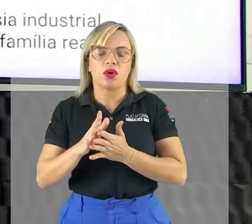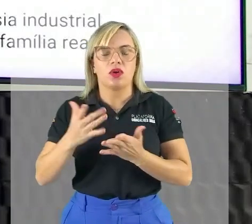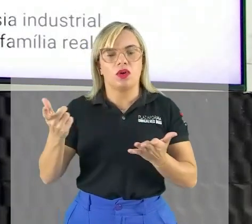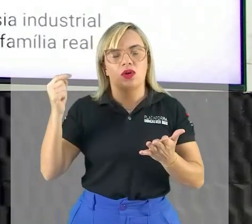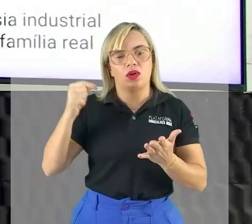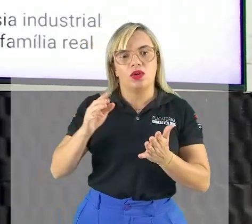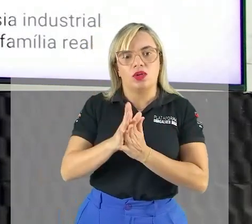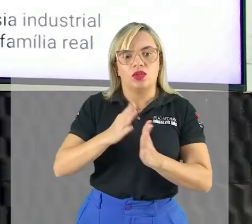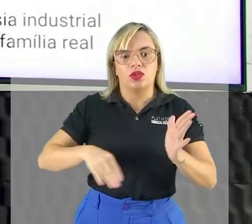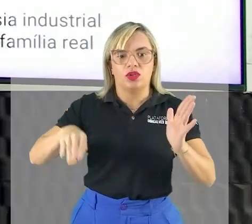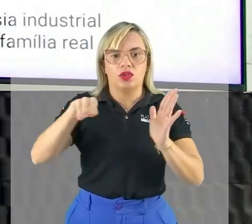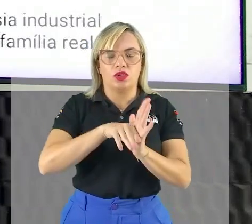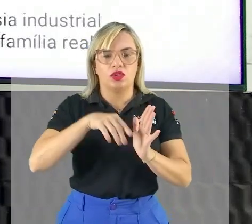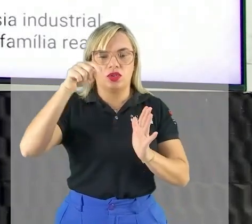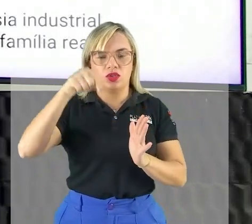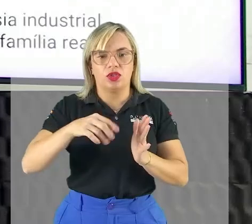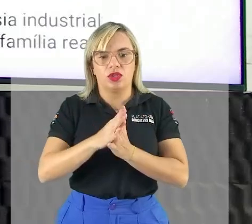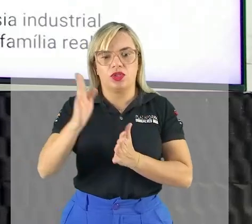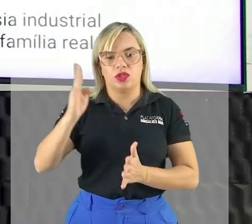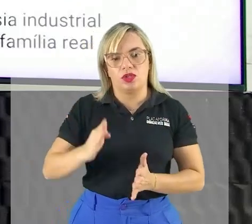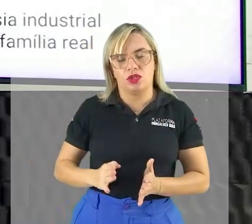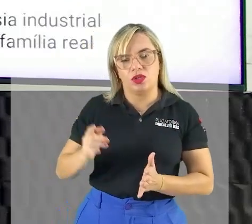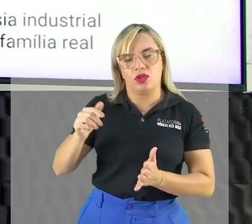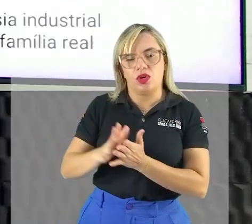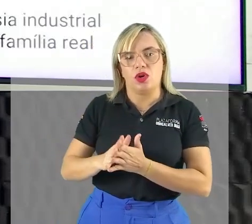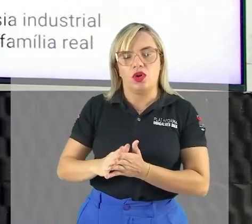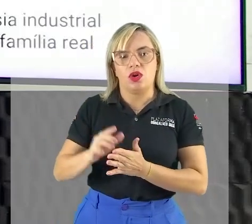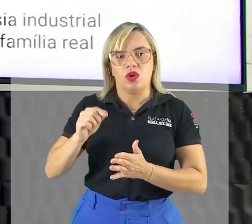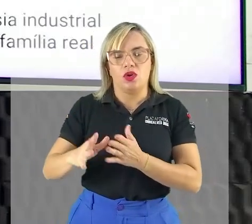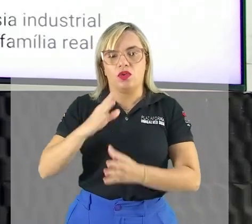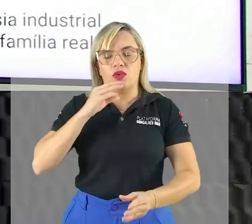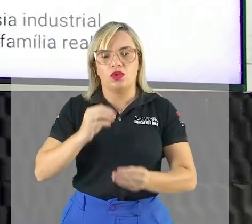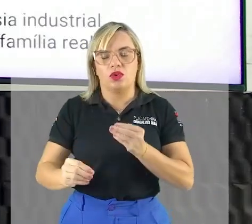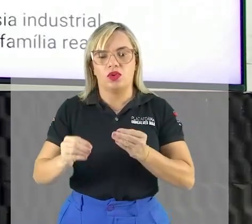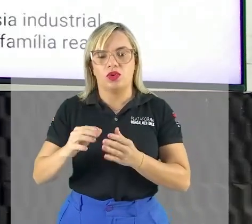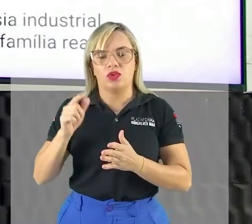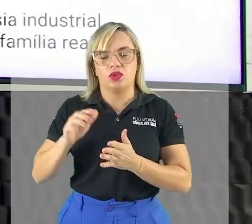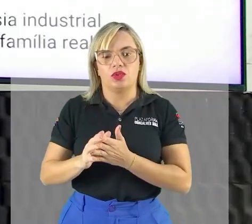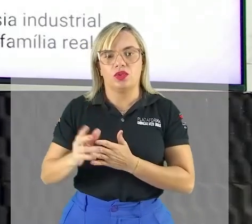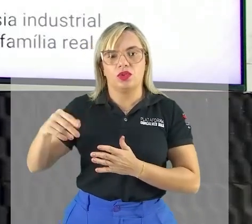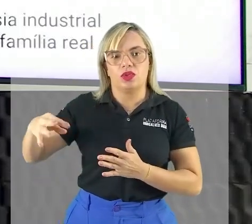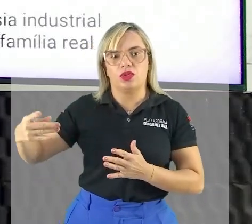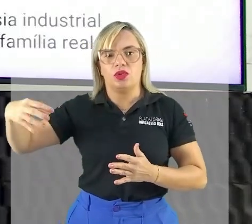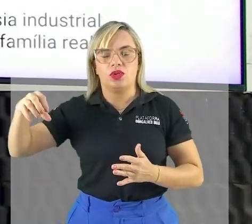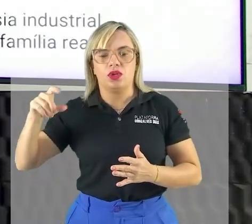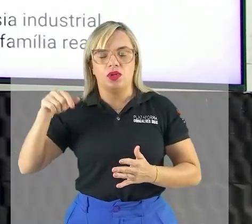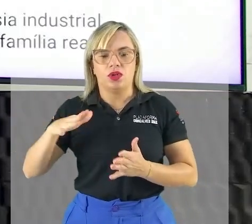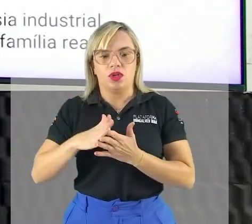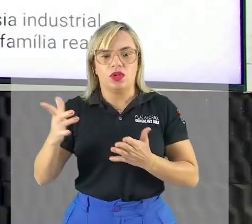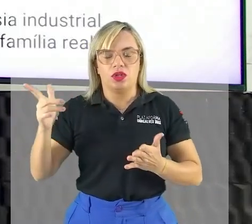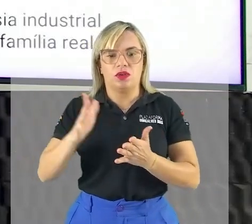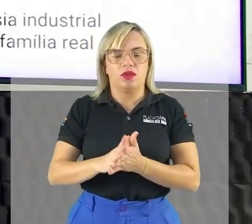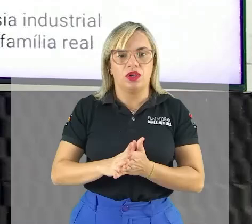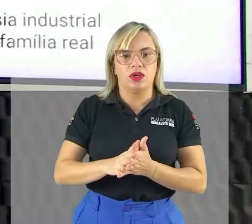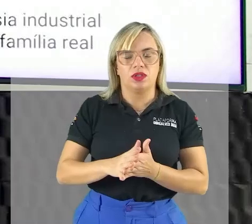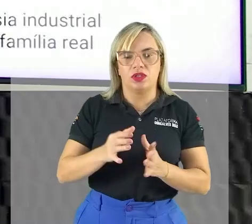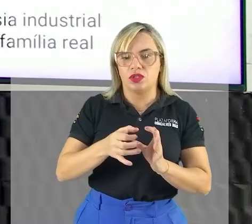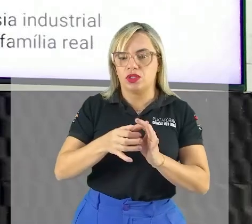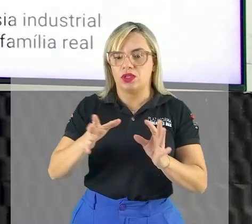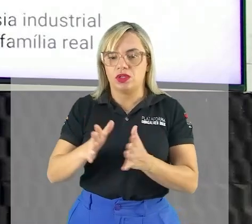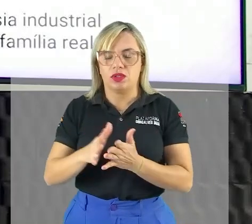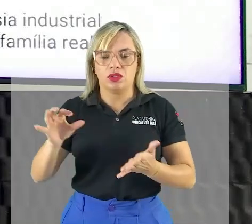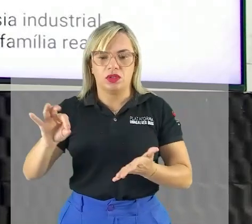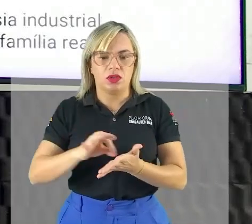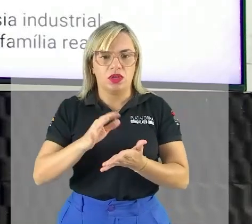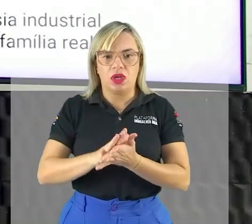do Cerco de Napoleão e ele vem para cá para o Brasil ele então revoga né esse decreto que